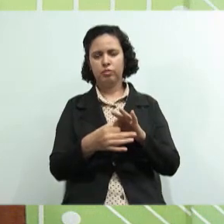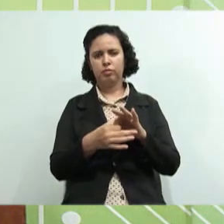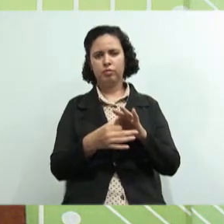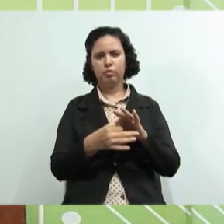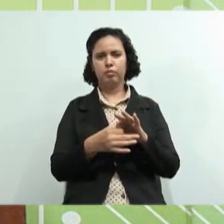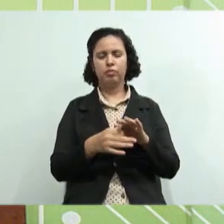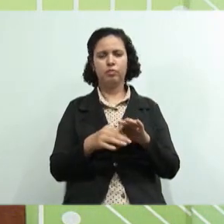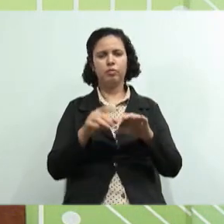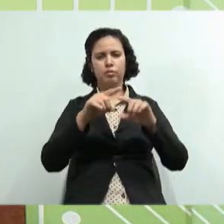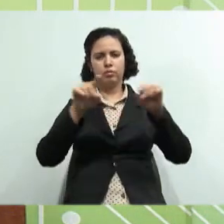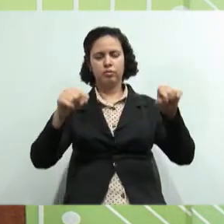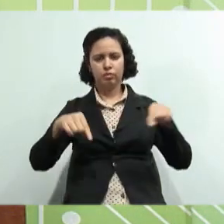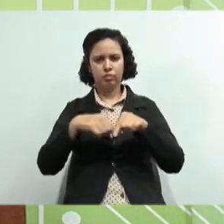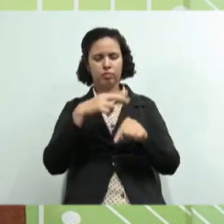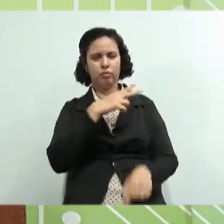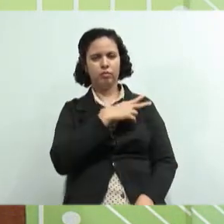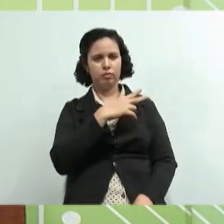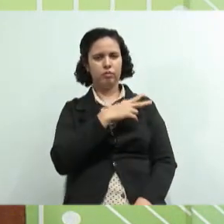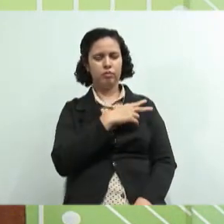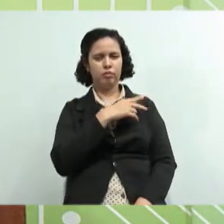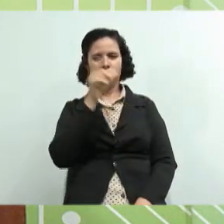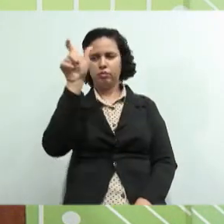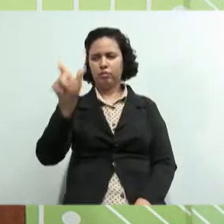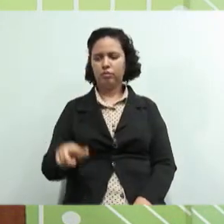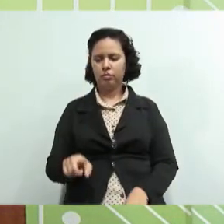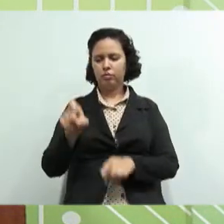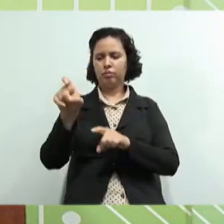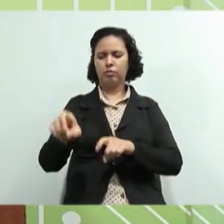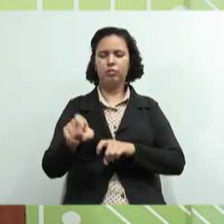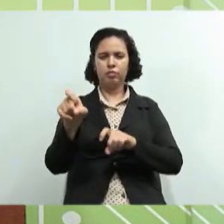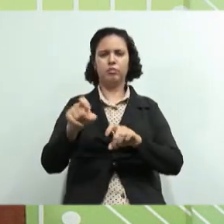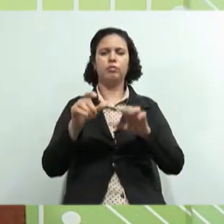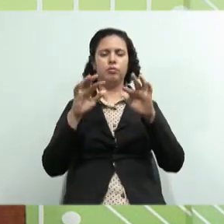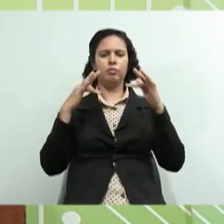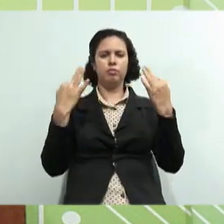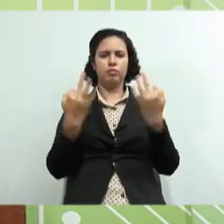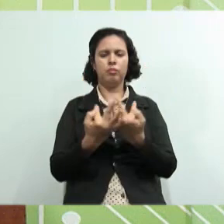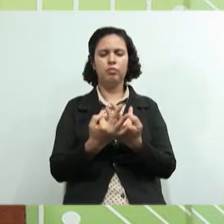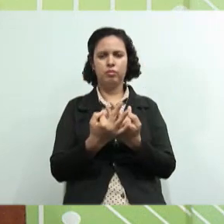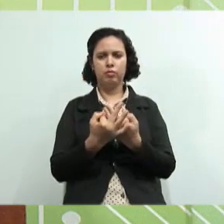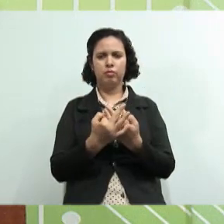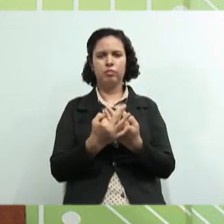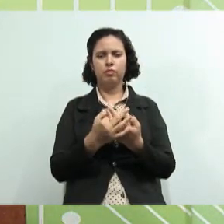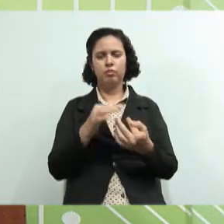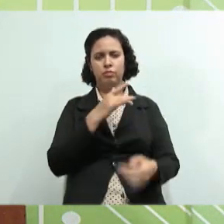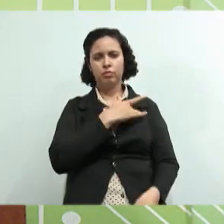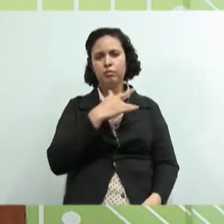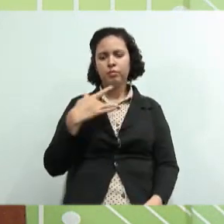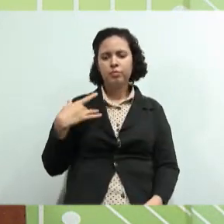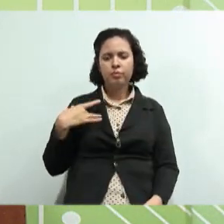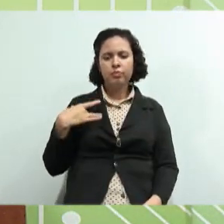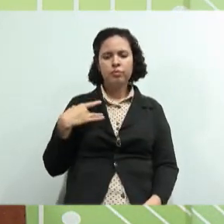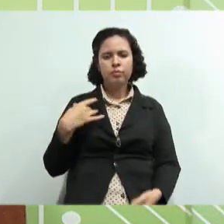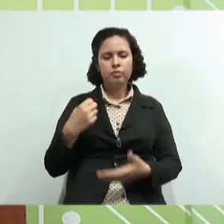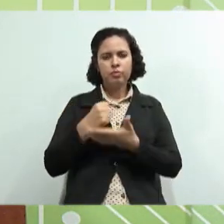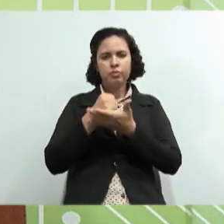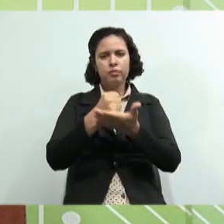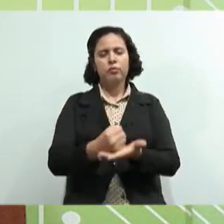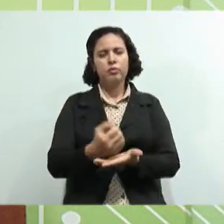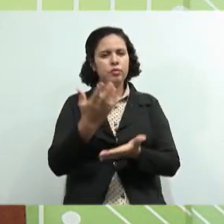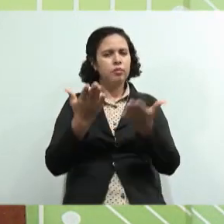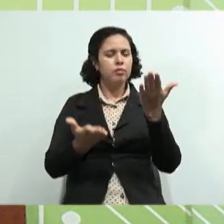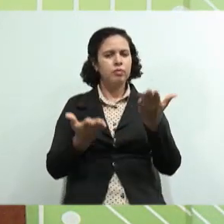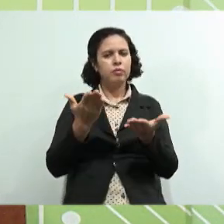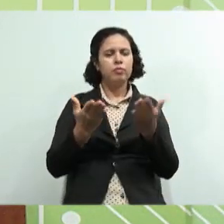do agricultor familiar. Isso aí é muito uma alimentação assim, de um sistema de uma maneira muito mais saudável. A gente vai trazer uma estabilidade